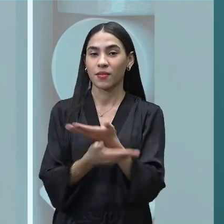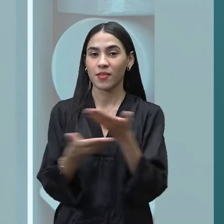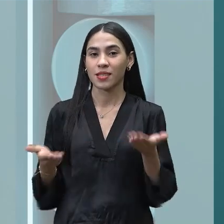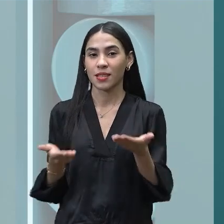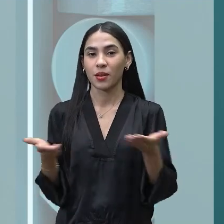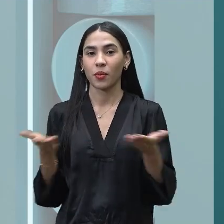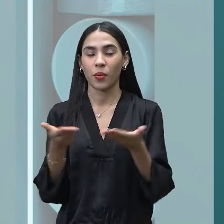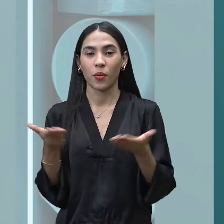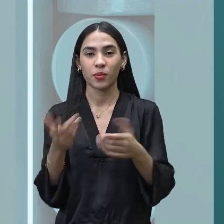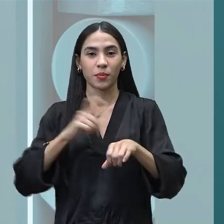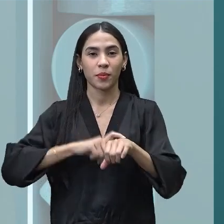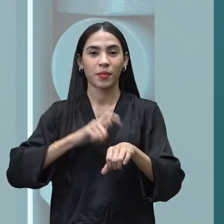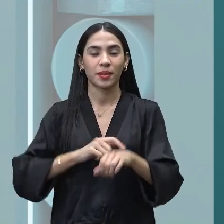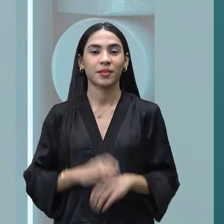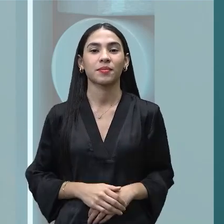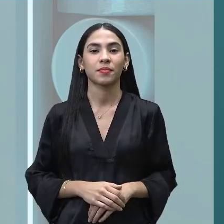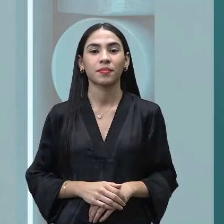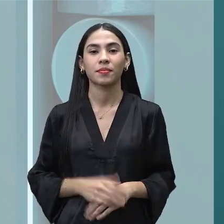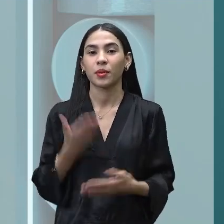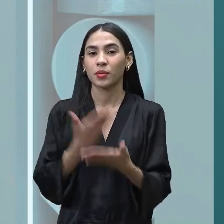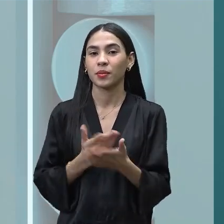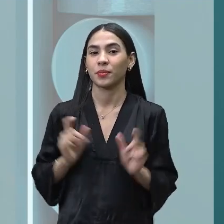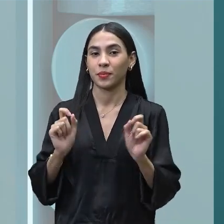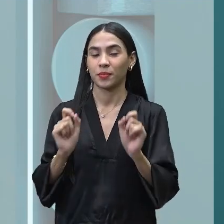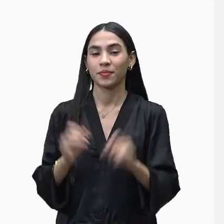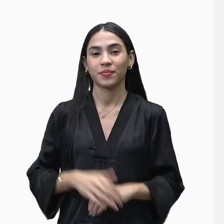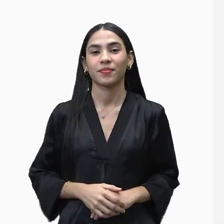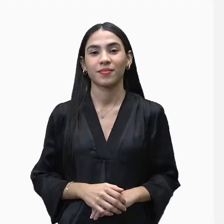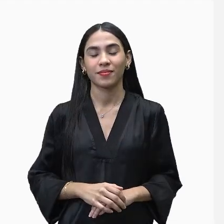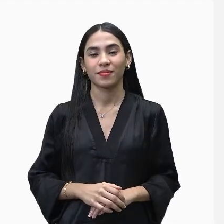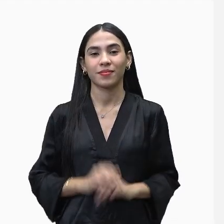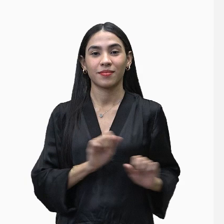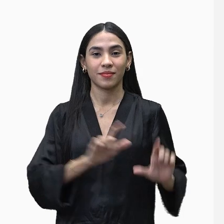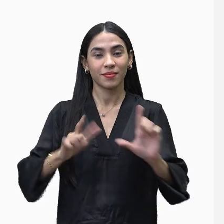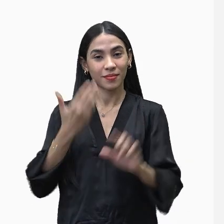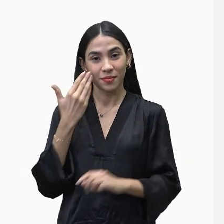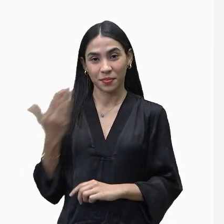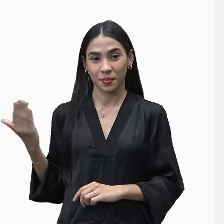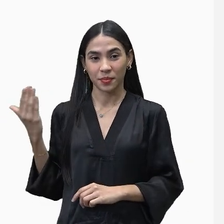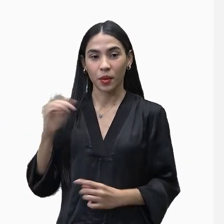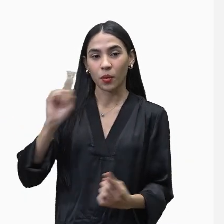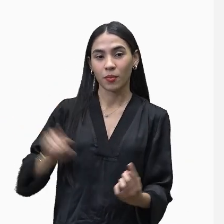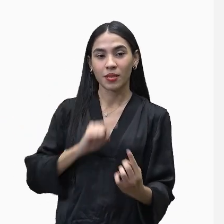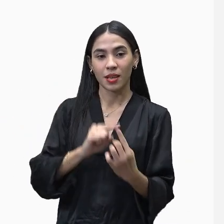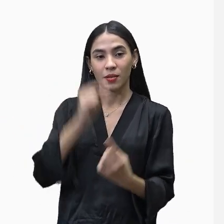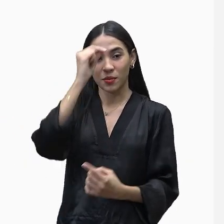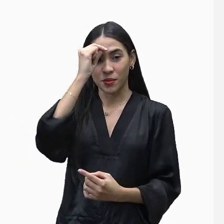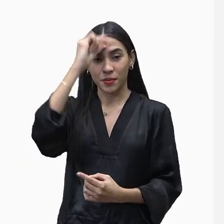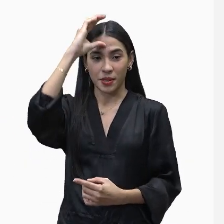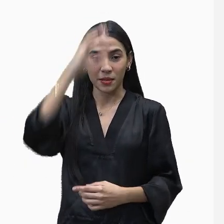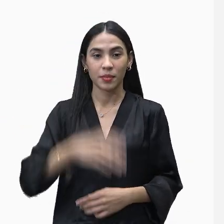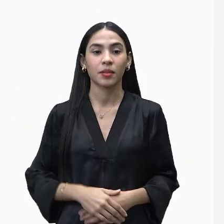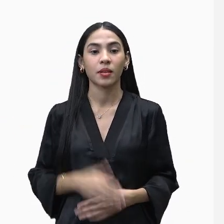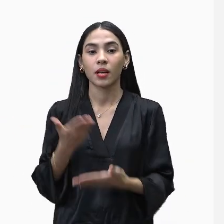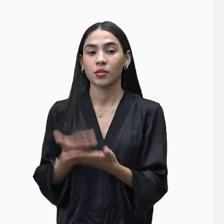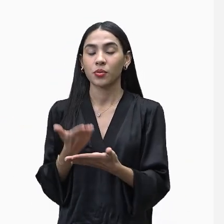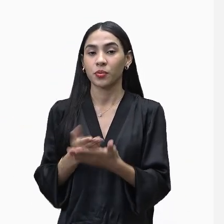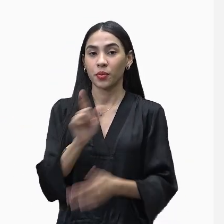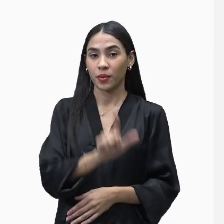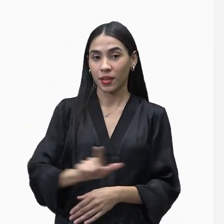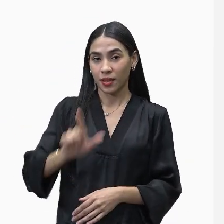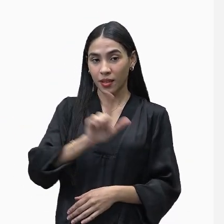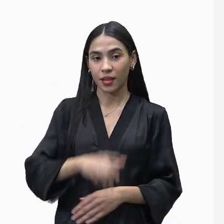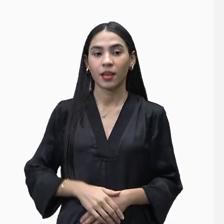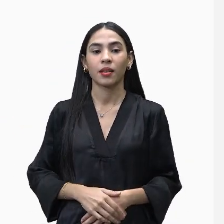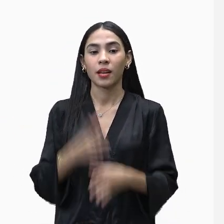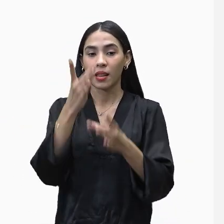vocês neste momento. O que vamos aprender? Então, colocando aí o nosso objeto de conhecimento, estudos